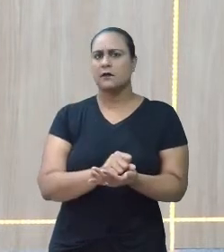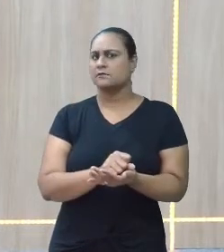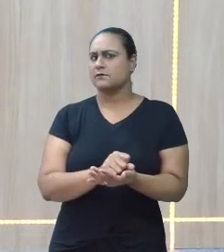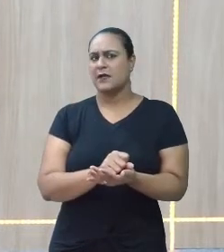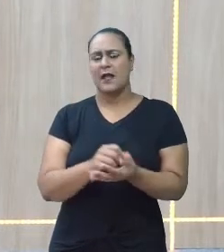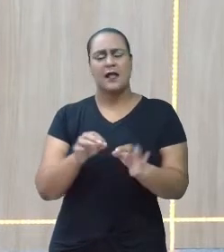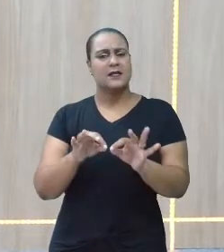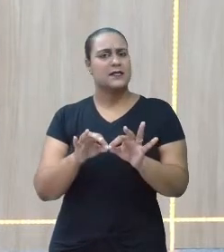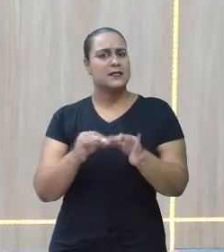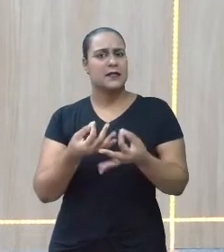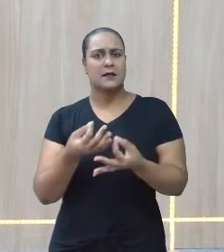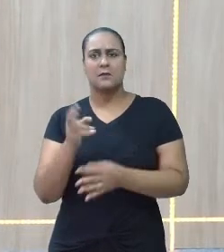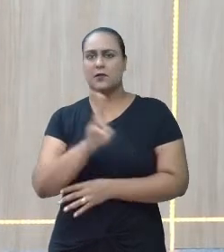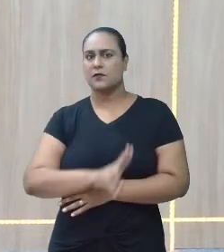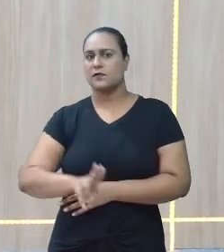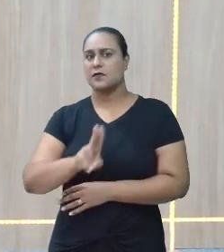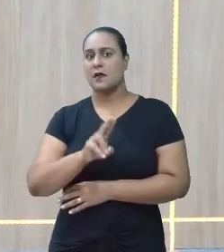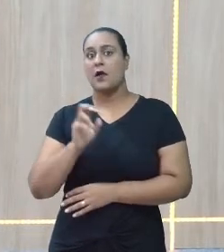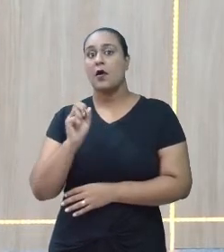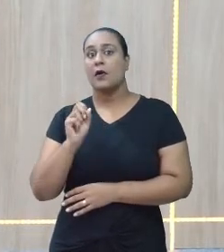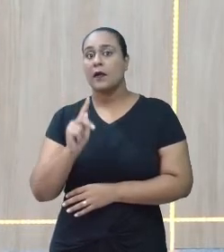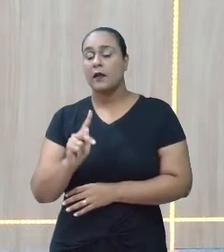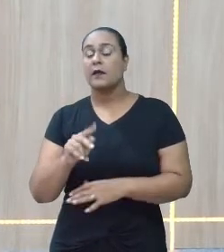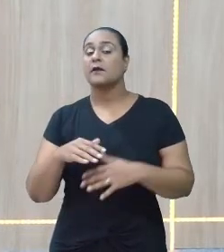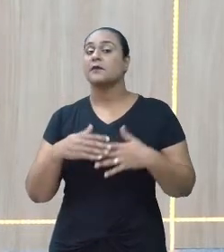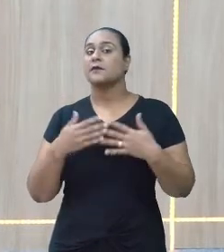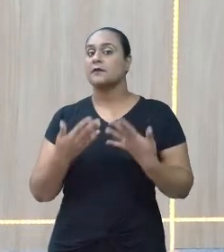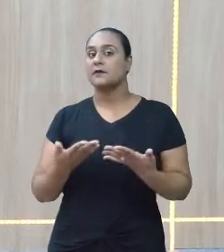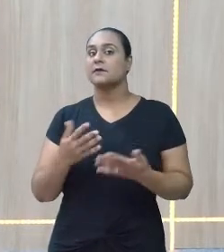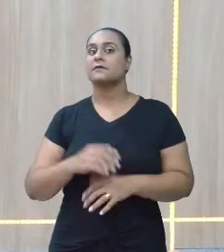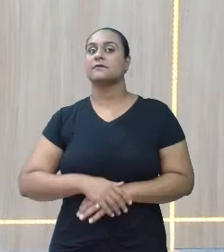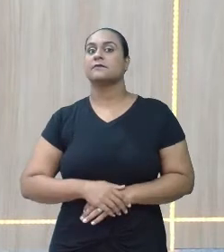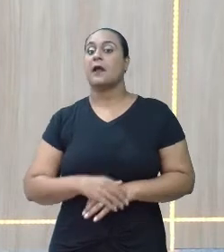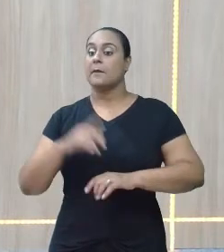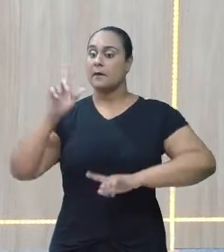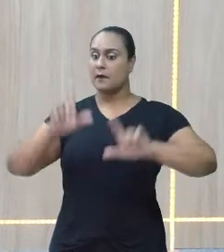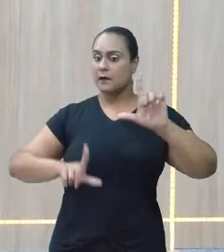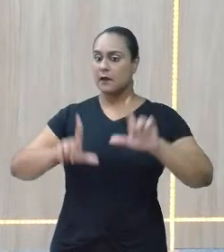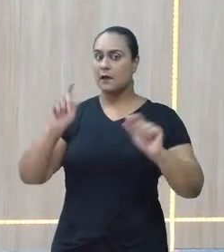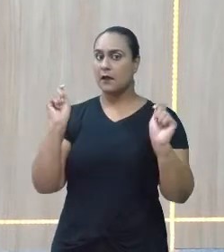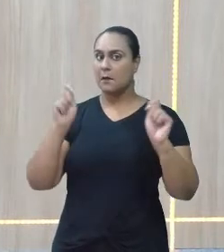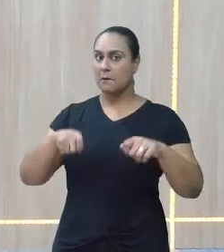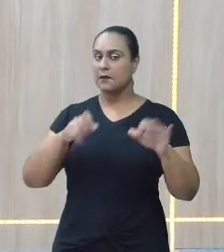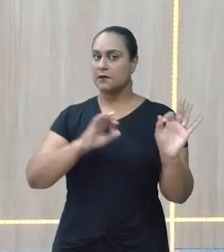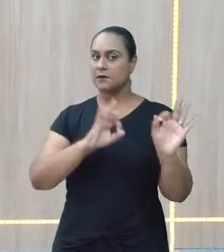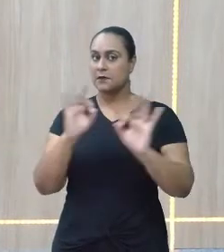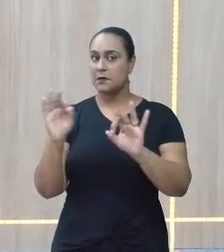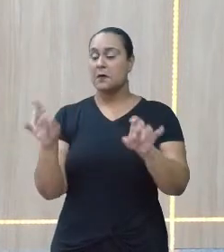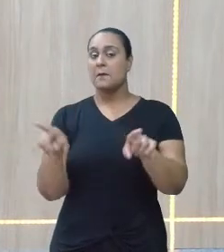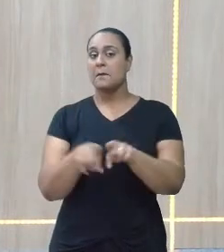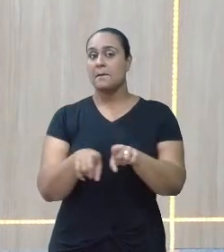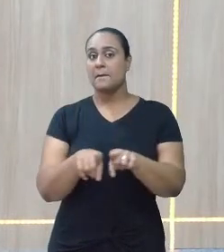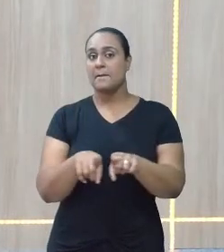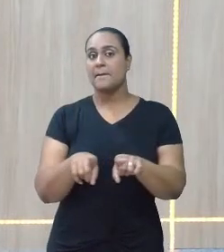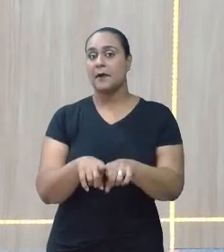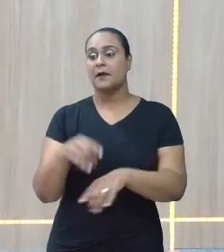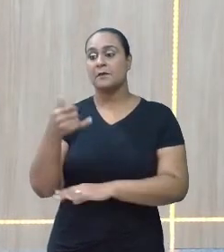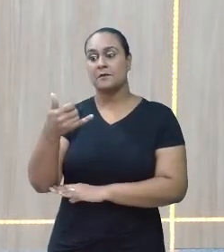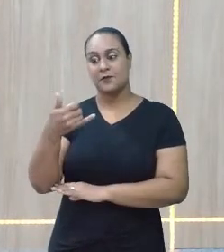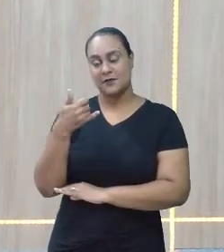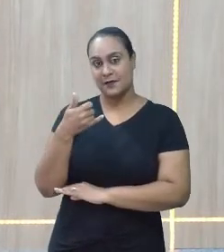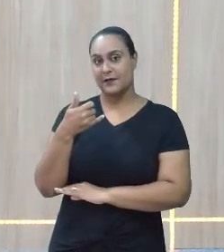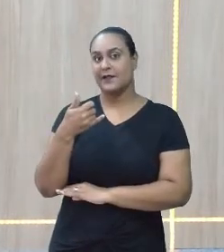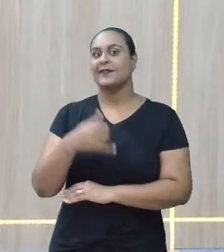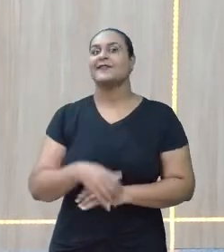fácil de manusear, beleza? E aí, além da sua TV para nos assistir ao vivo, você vai poder nos assistir pelo